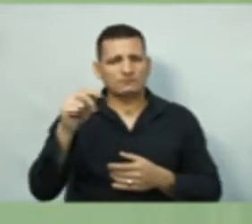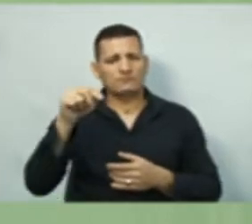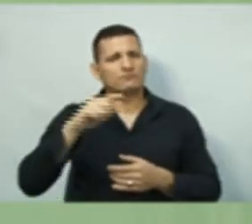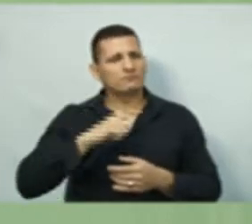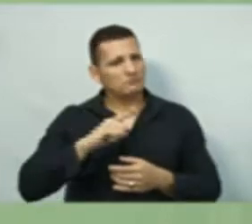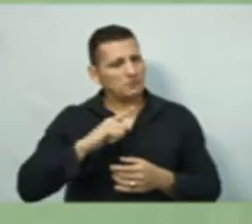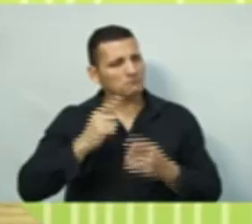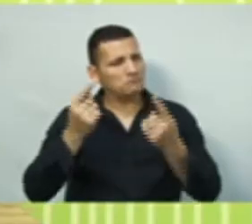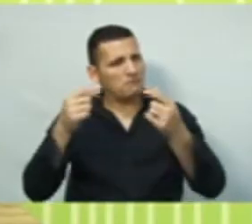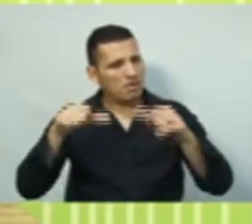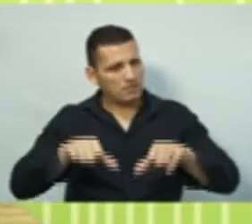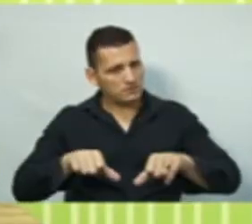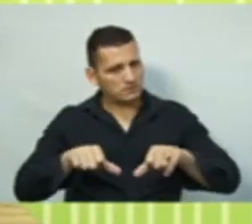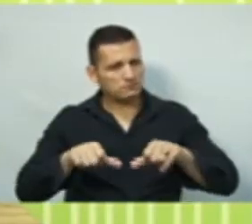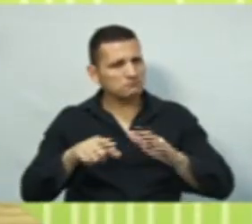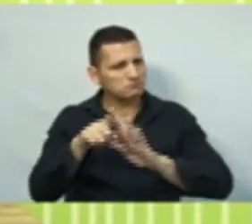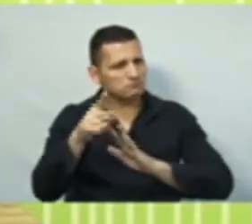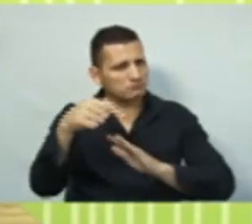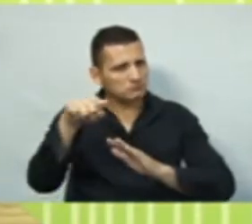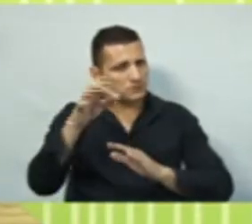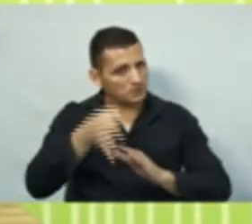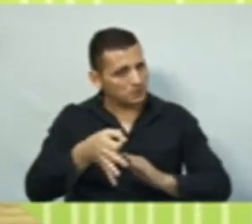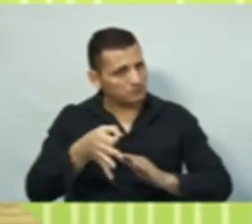à falência, está correto?